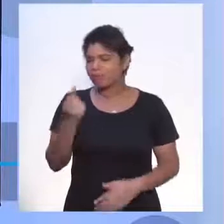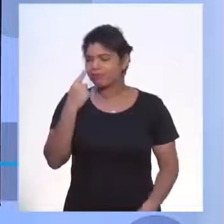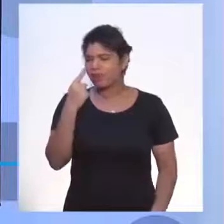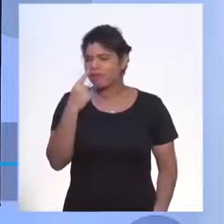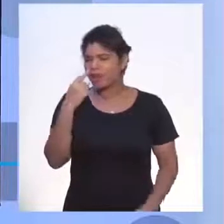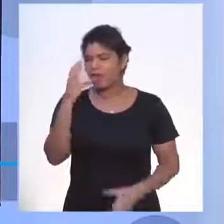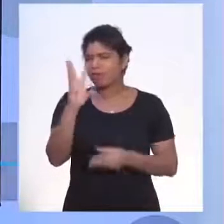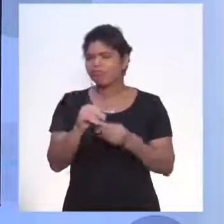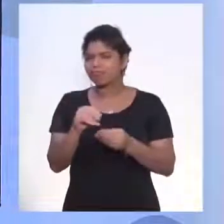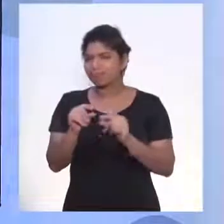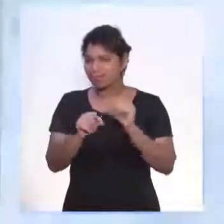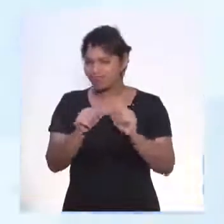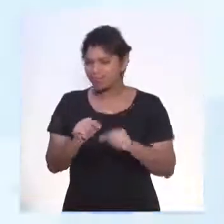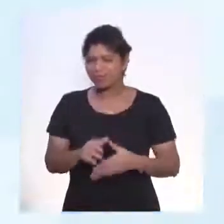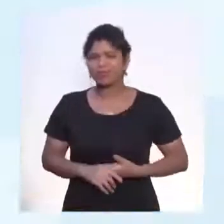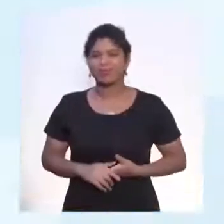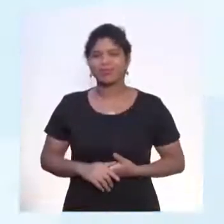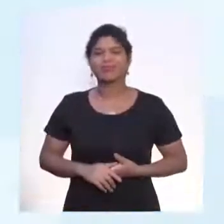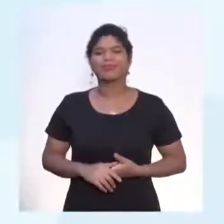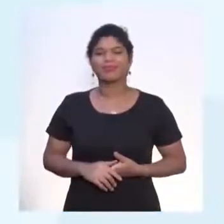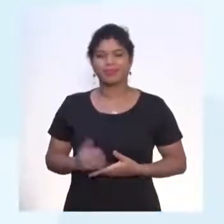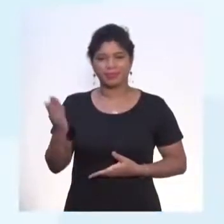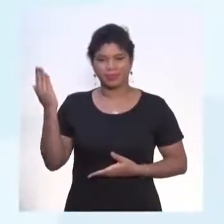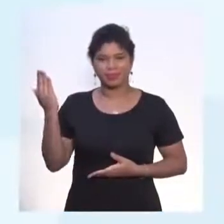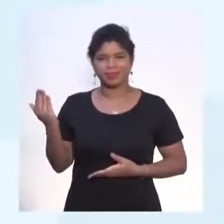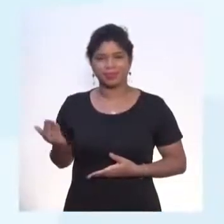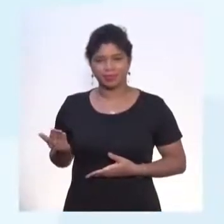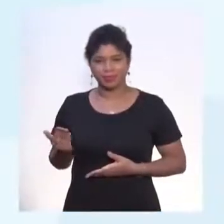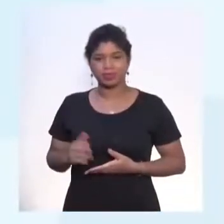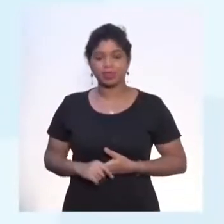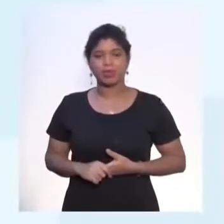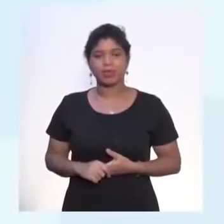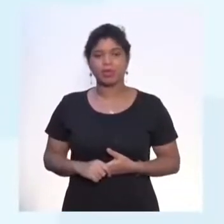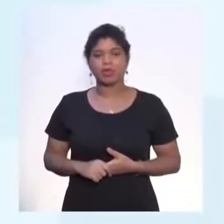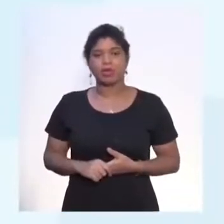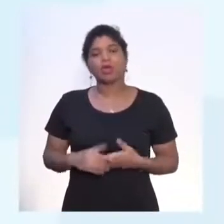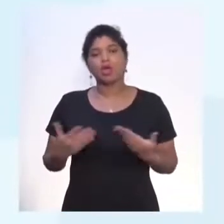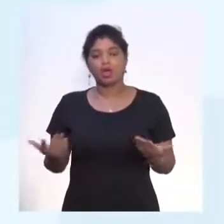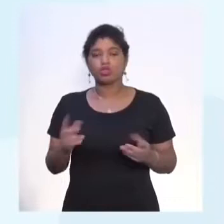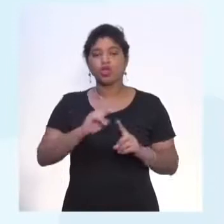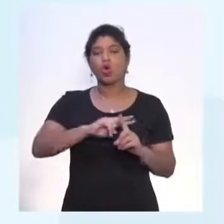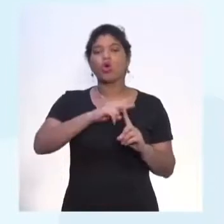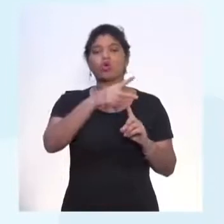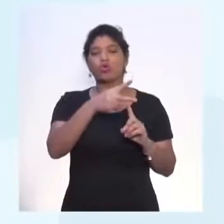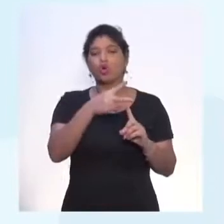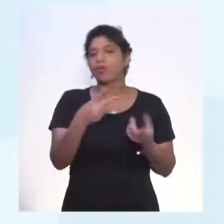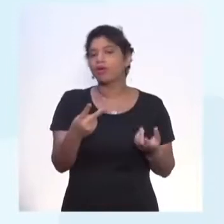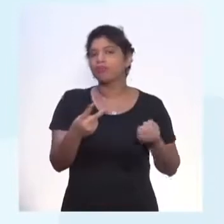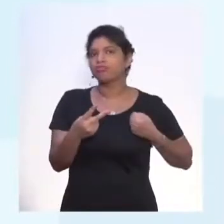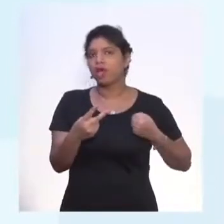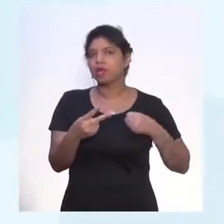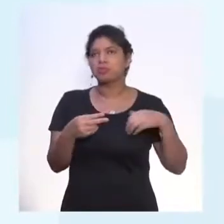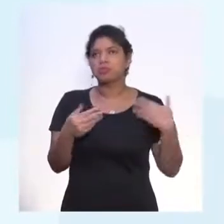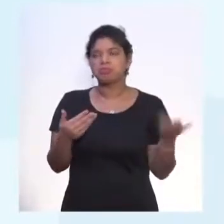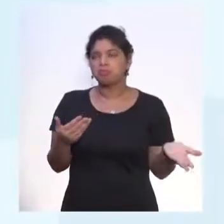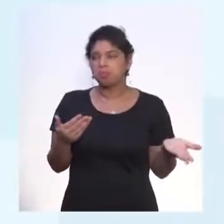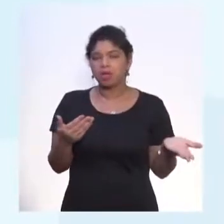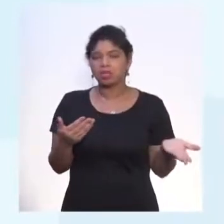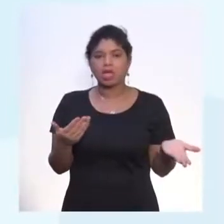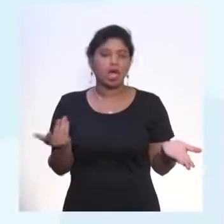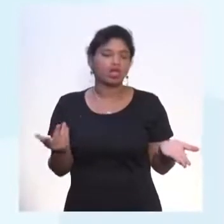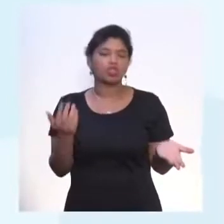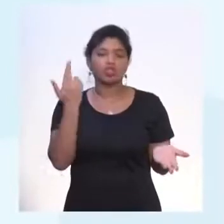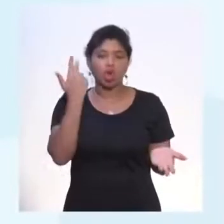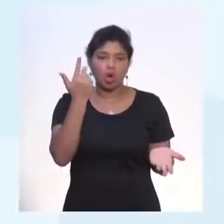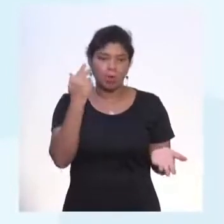resolução? Na telinha de vocês vai aparecer. Então, o dobro de um número, esse número a gente vai chamar sempre, ou geralmente,